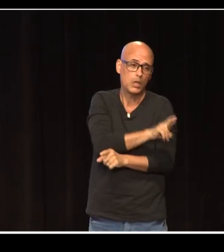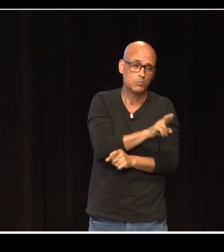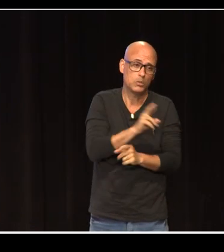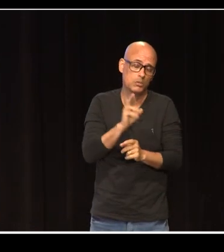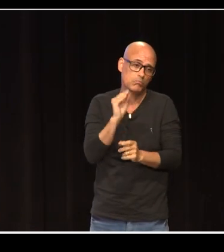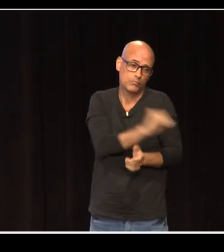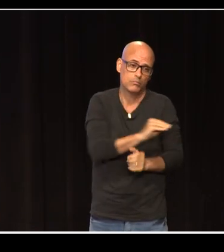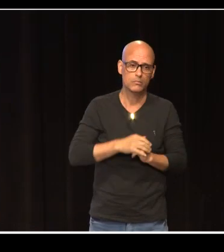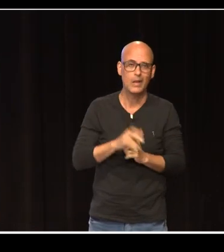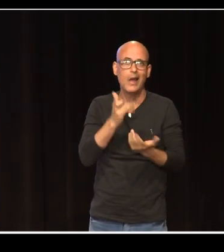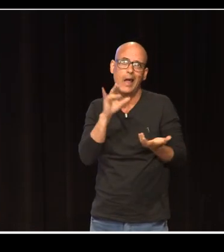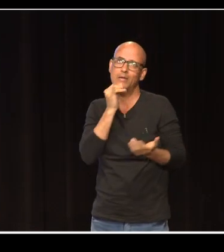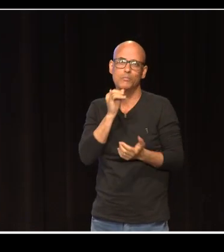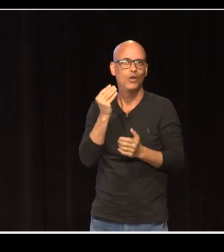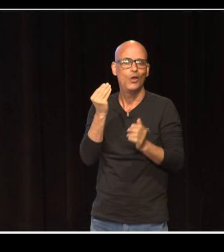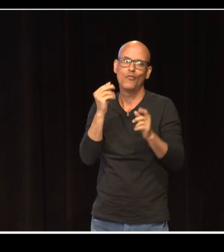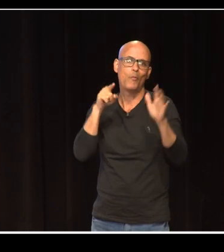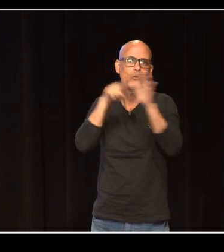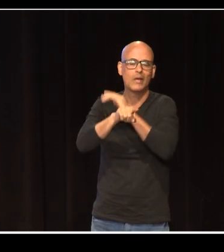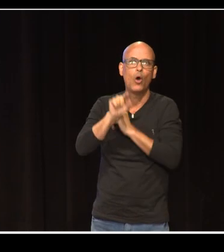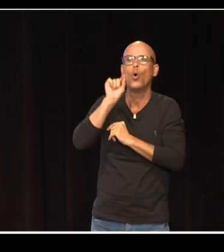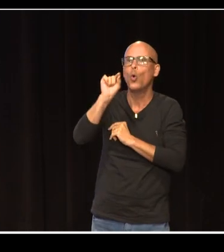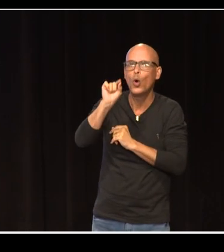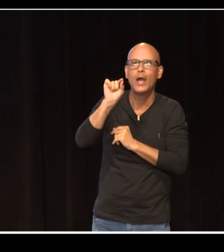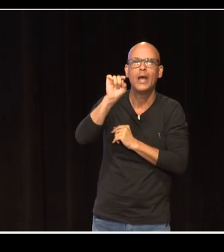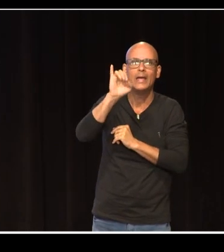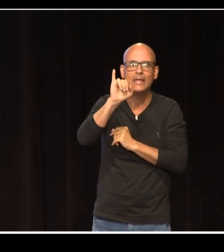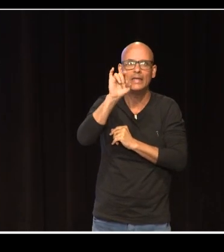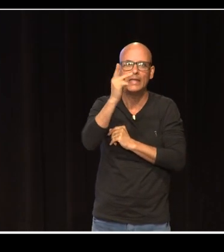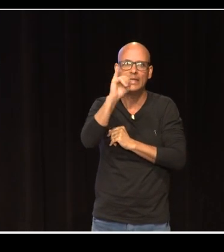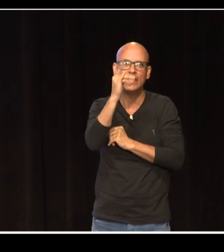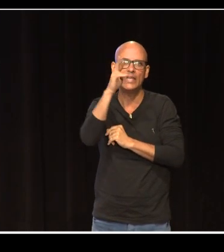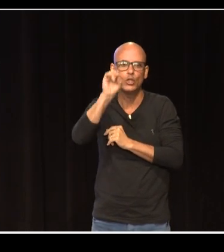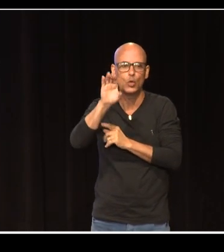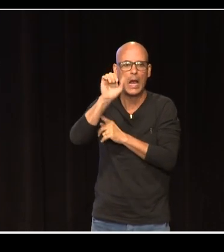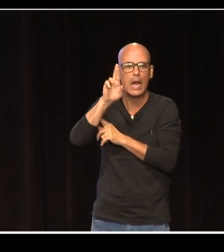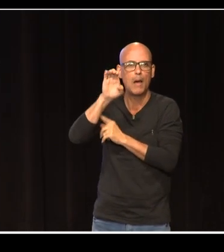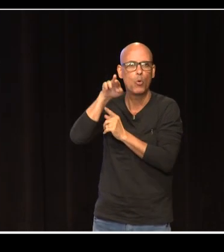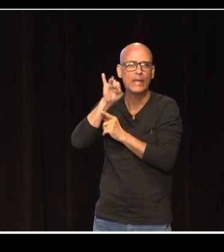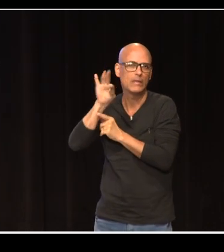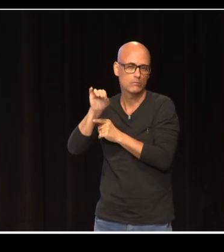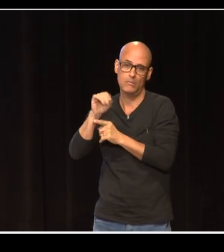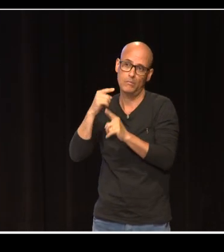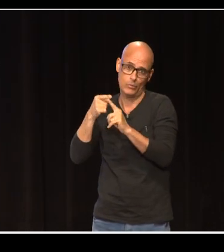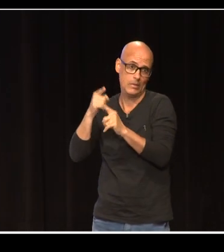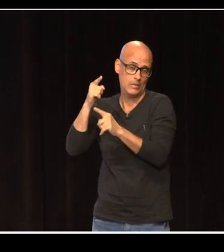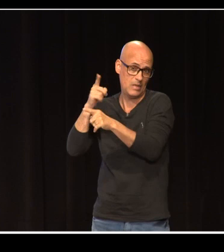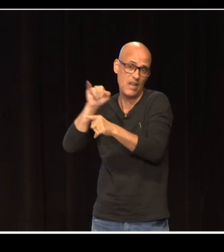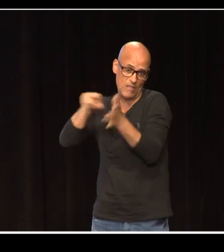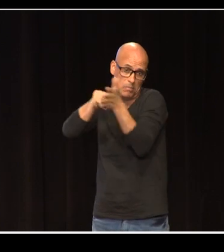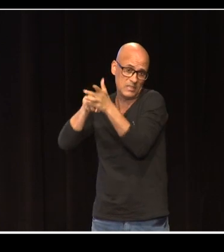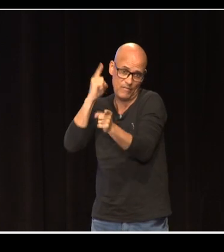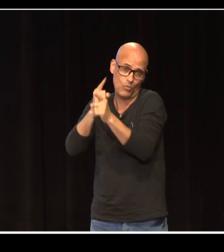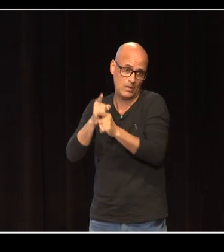nenhuma pergunta assim, o que é hidrocarboneto? Para ele digitar e ter a resposta exata. Não vai ter nenhuma prova assim, né? Até porque a gente sabe fazer prova.